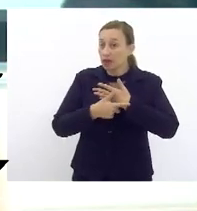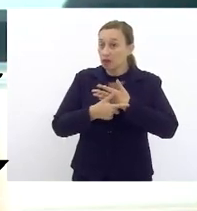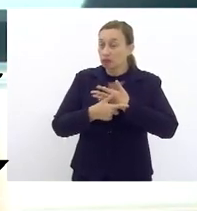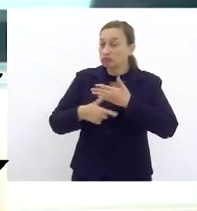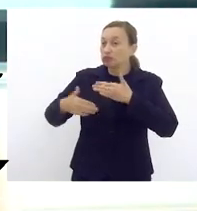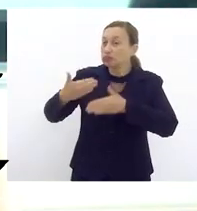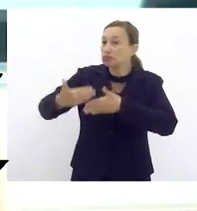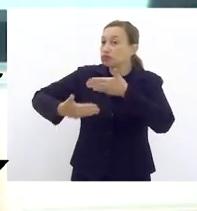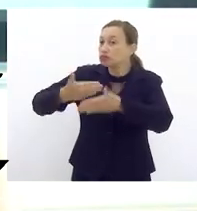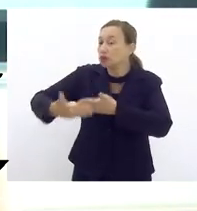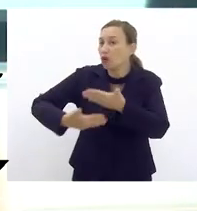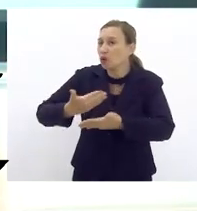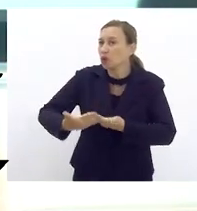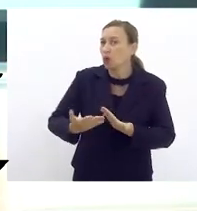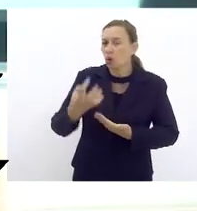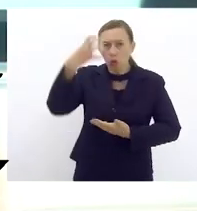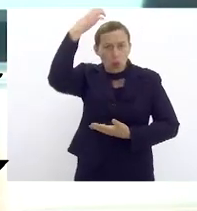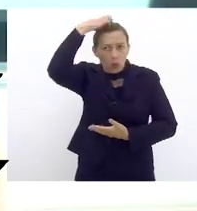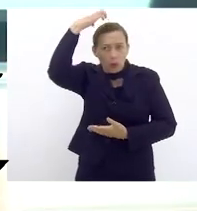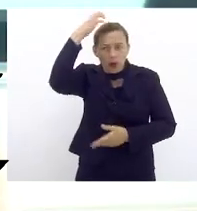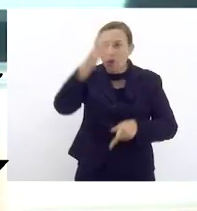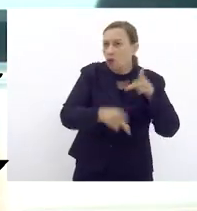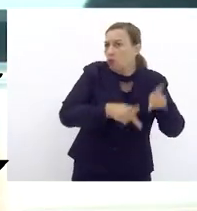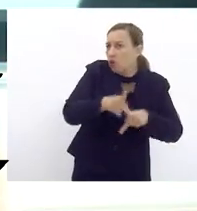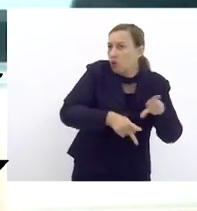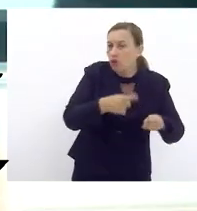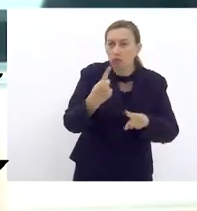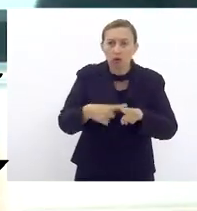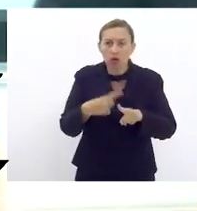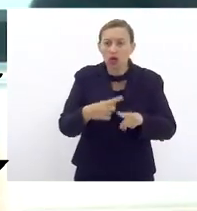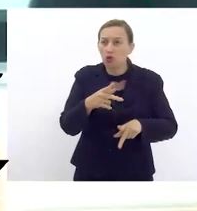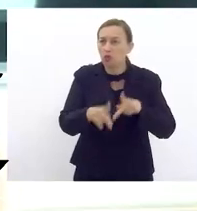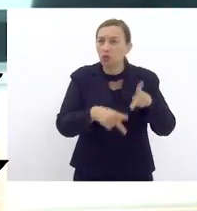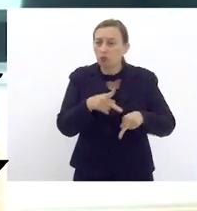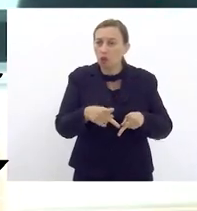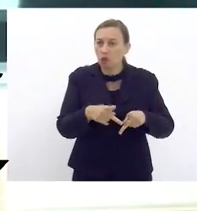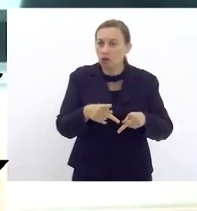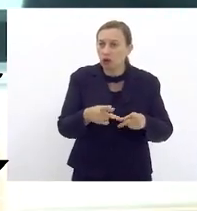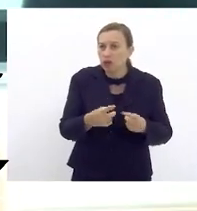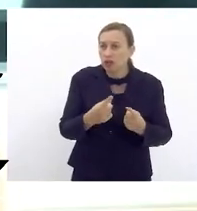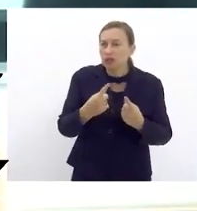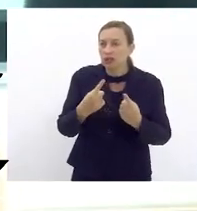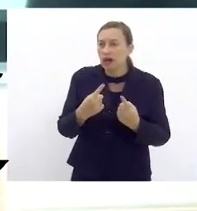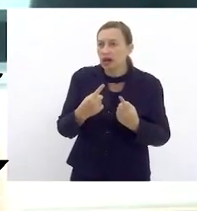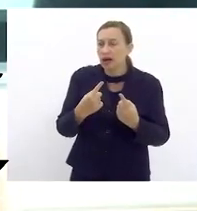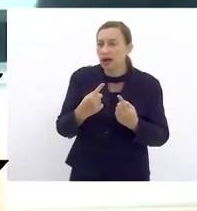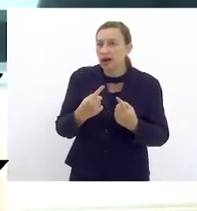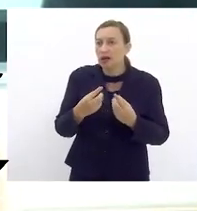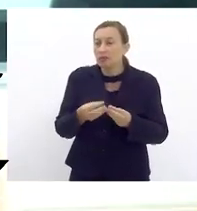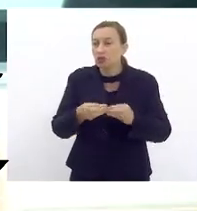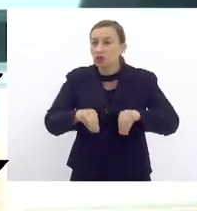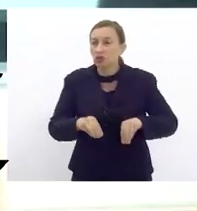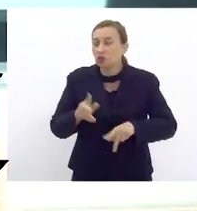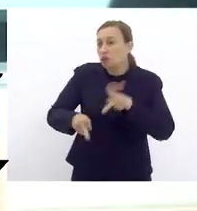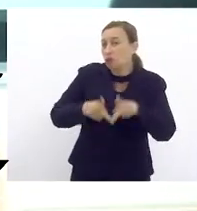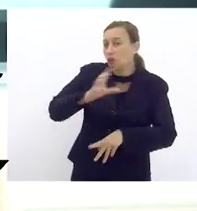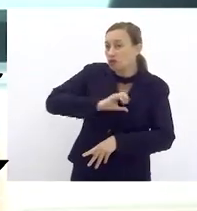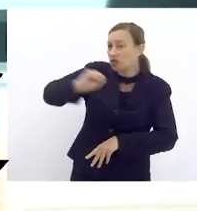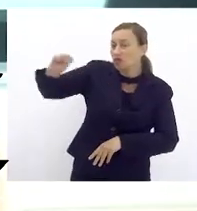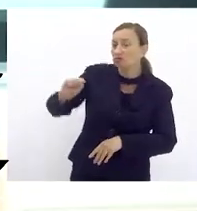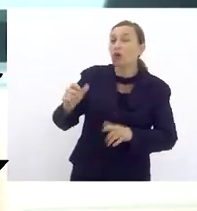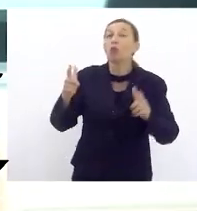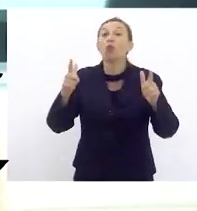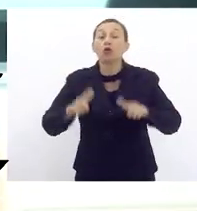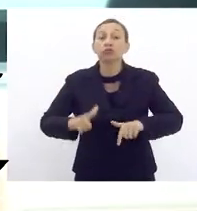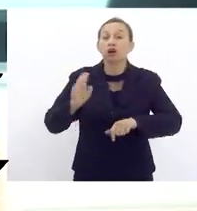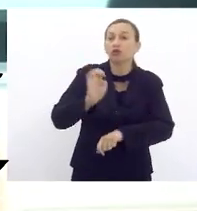processo não adianta culpar a população porque a população está atingindo o povo de axé porque etc porque Cadê o